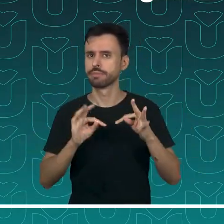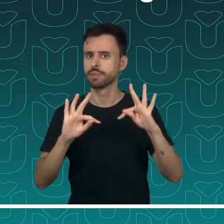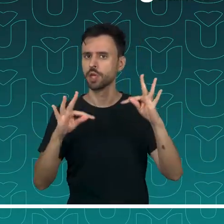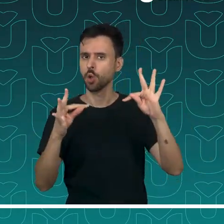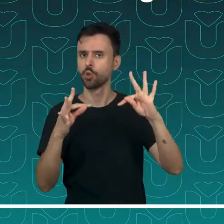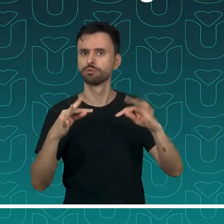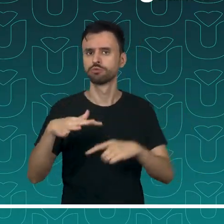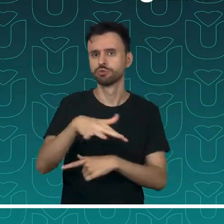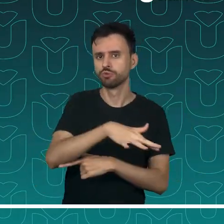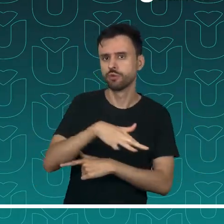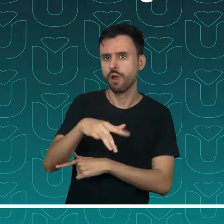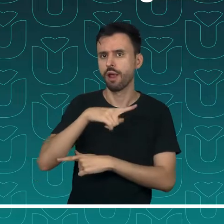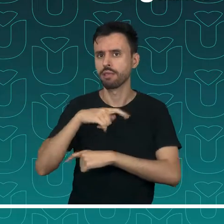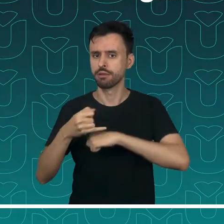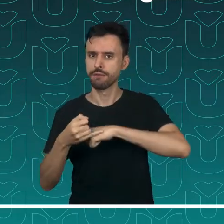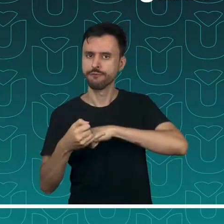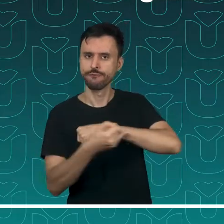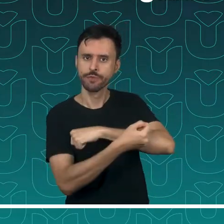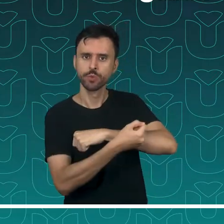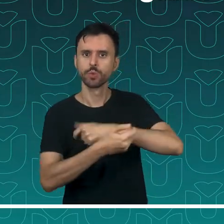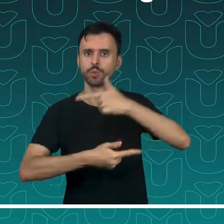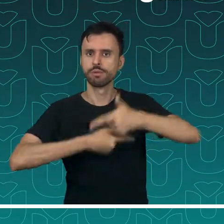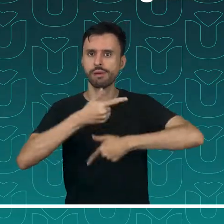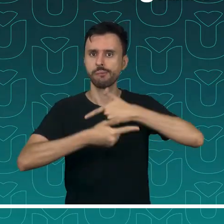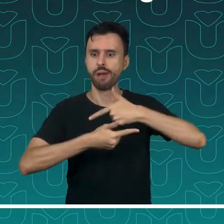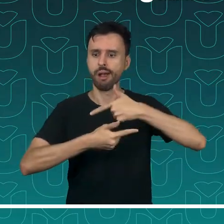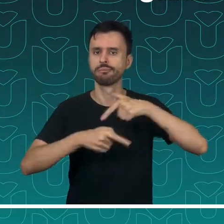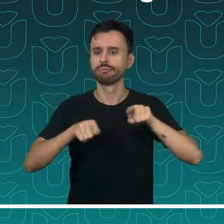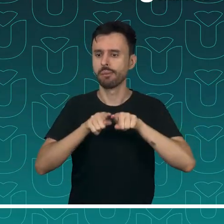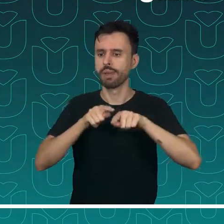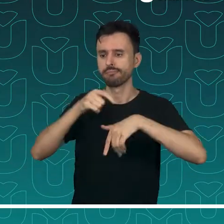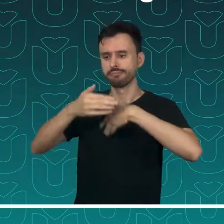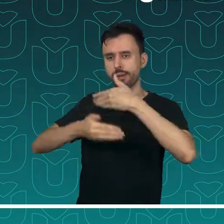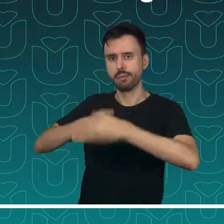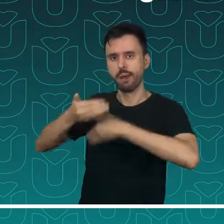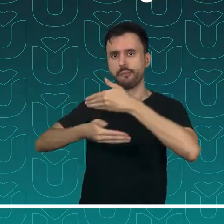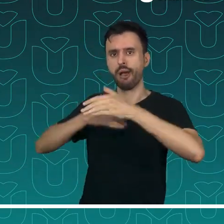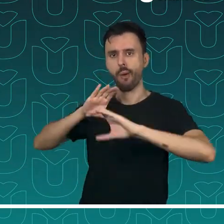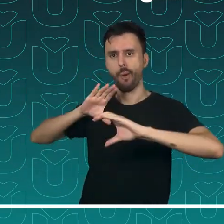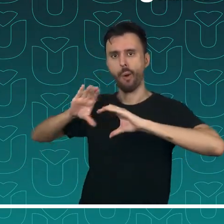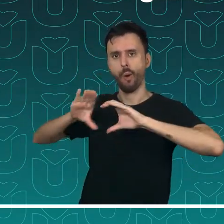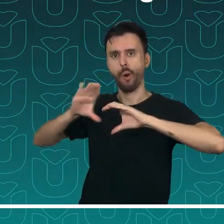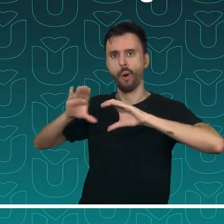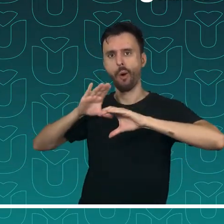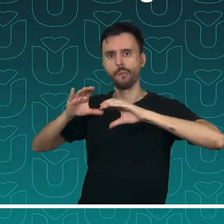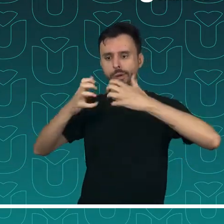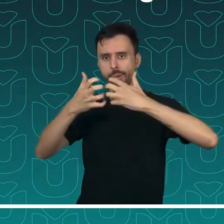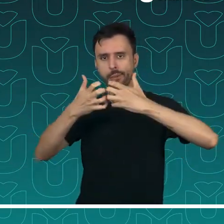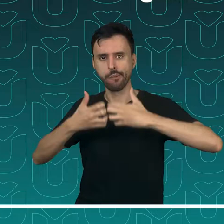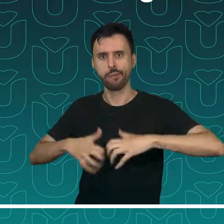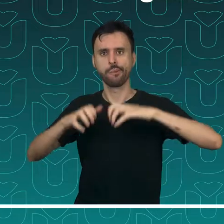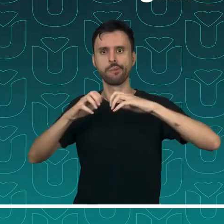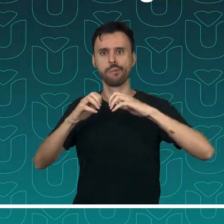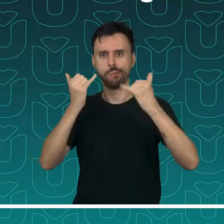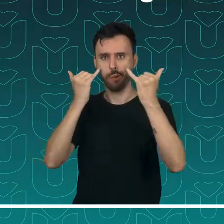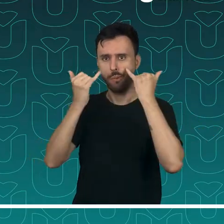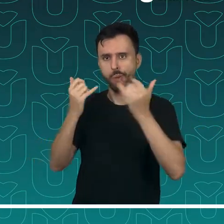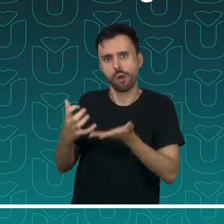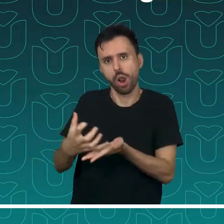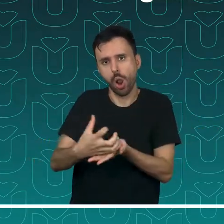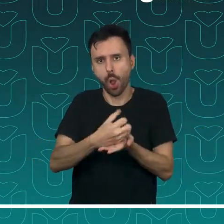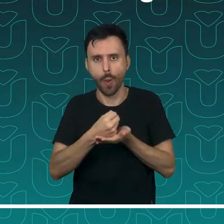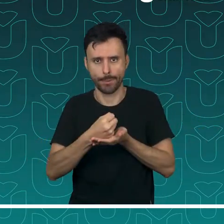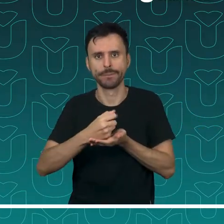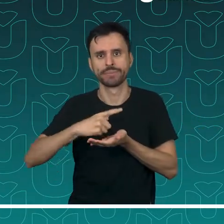tecnologias relacionadas à infraestrutura e aos processos de comunicação e processamento de dados e